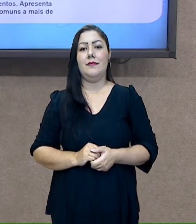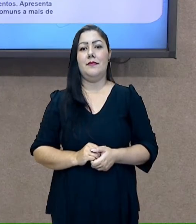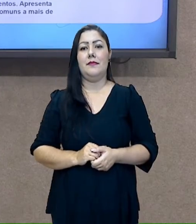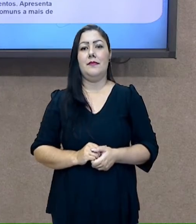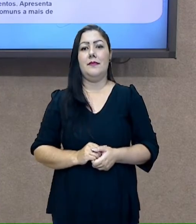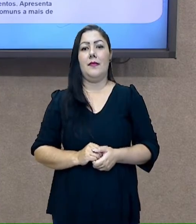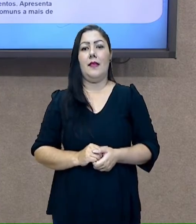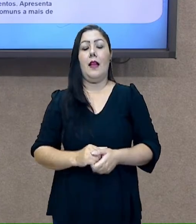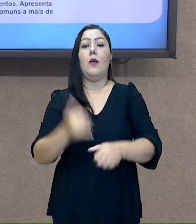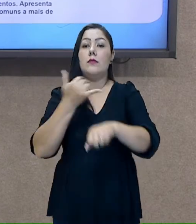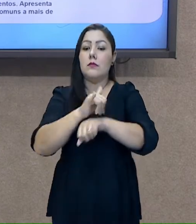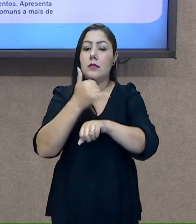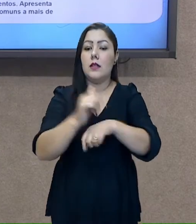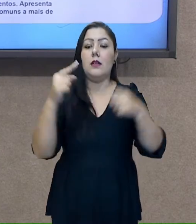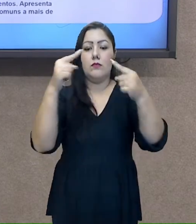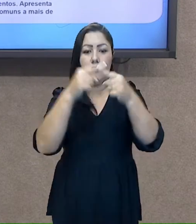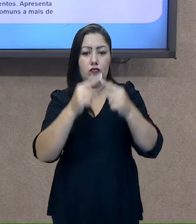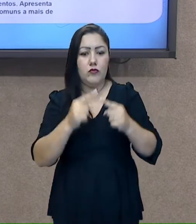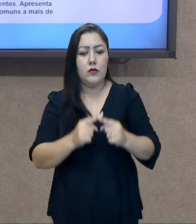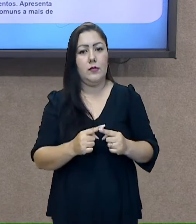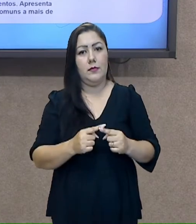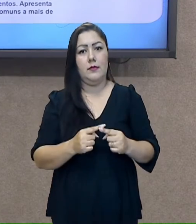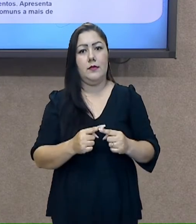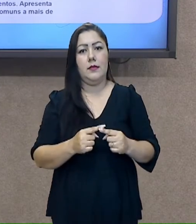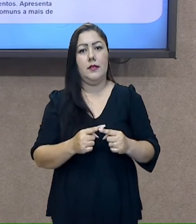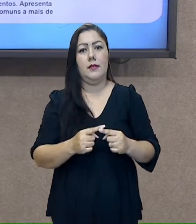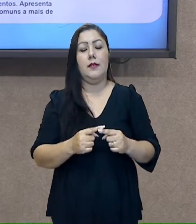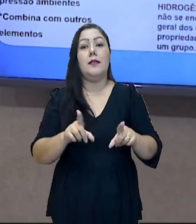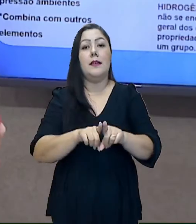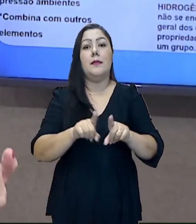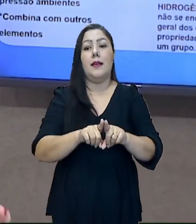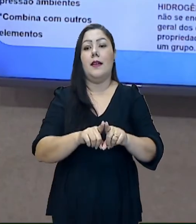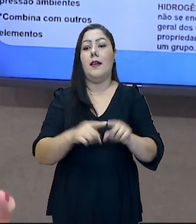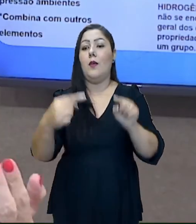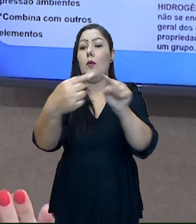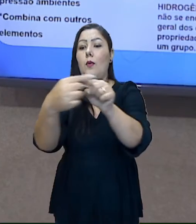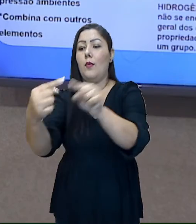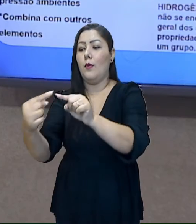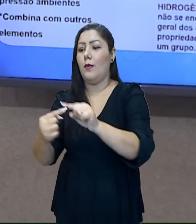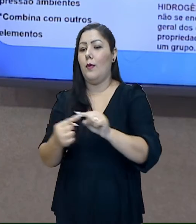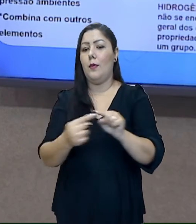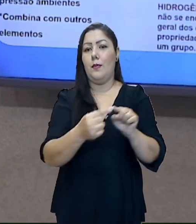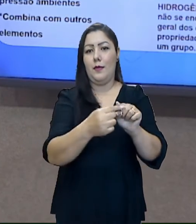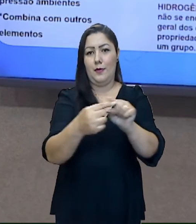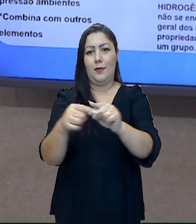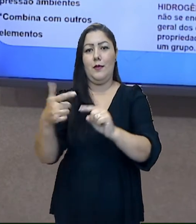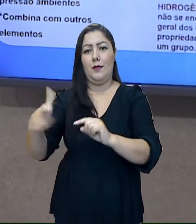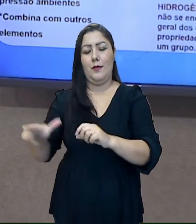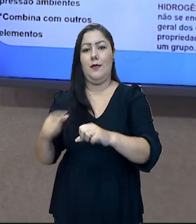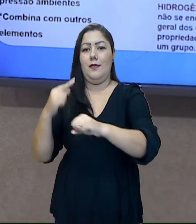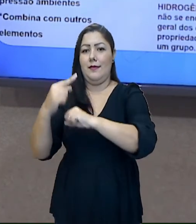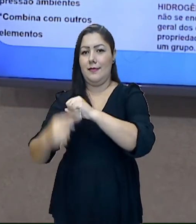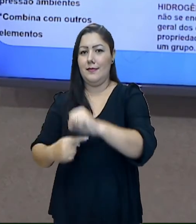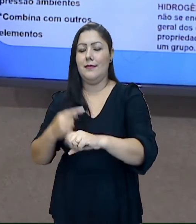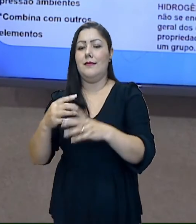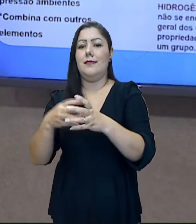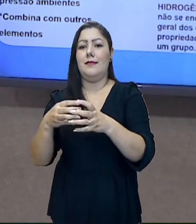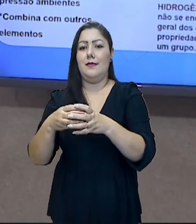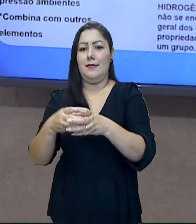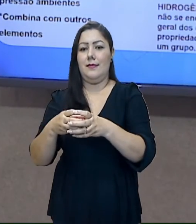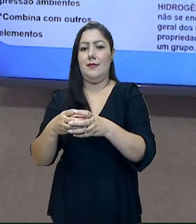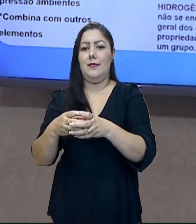eles combinam entre eles e combinam com outros elementos químicos. Então, essas